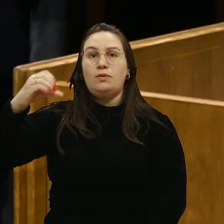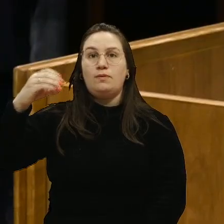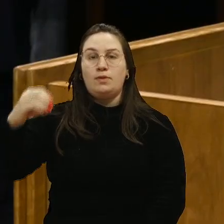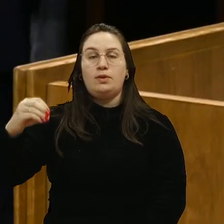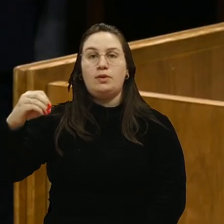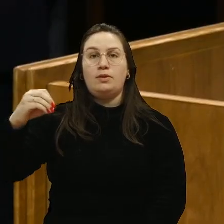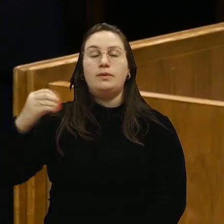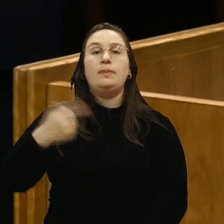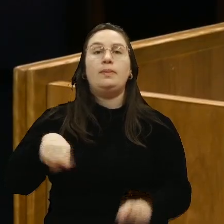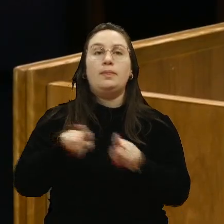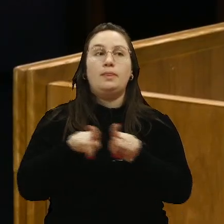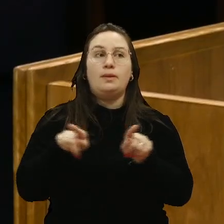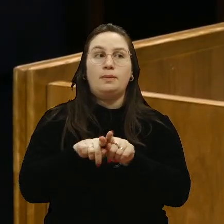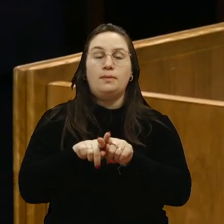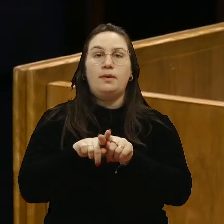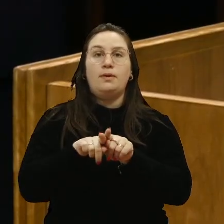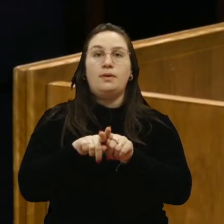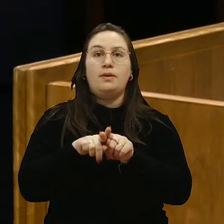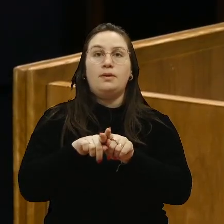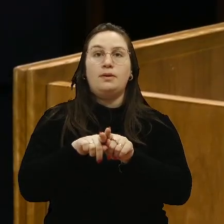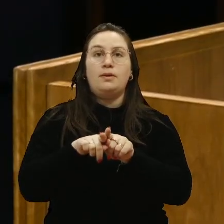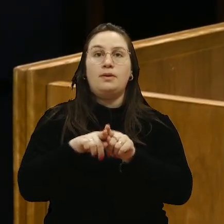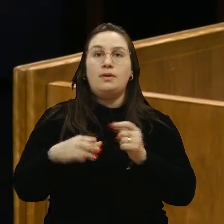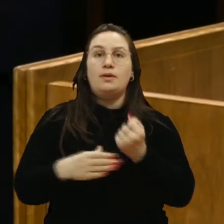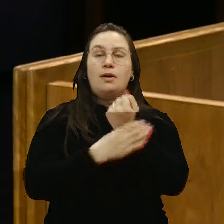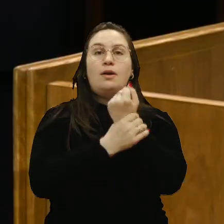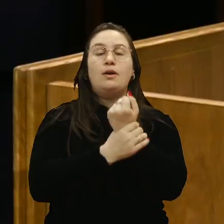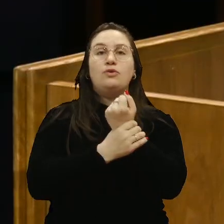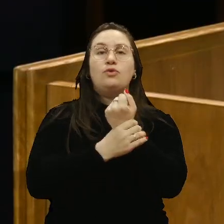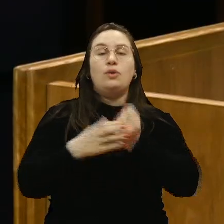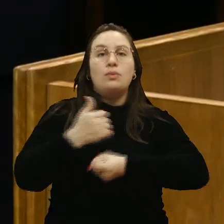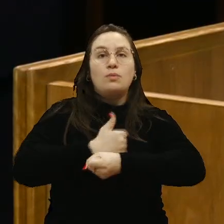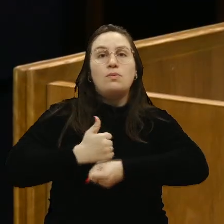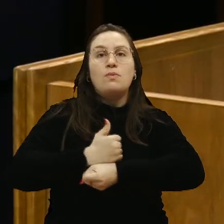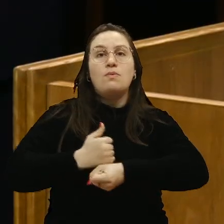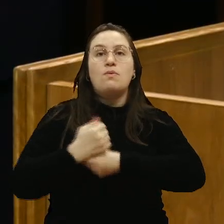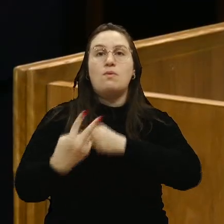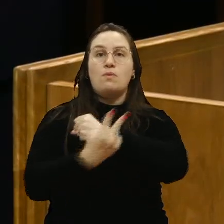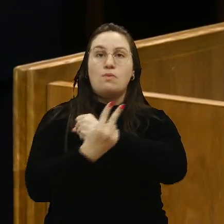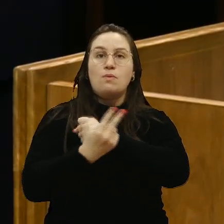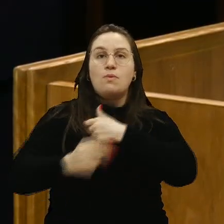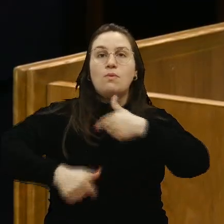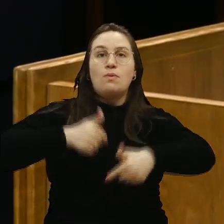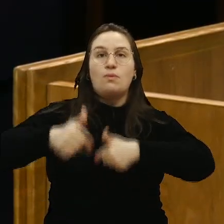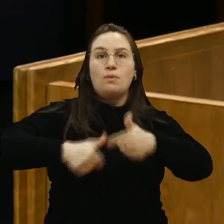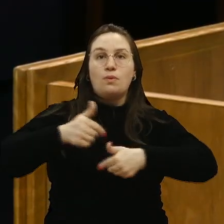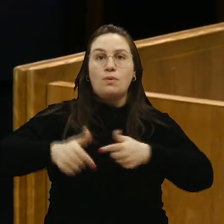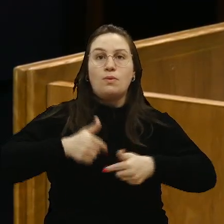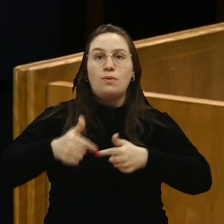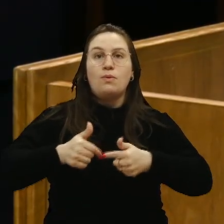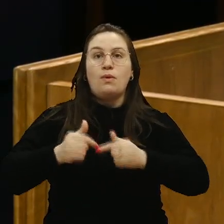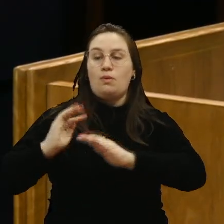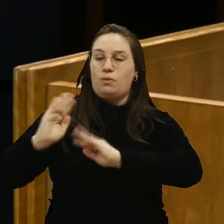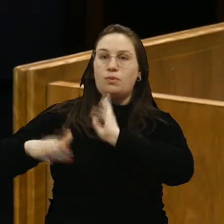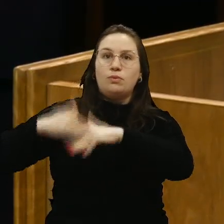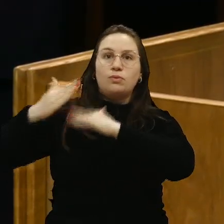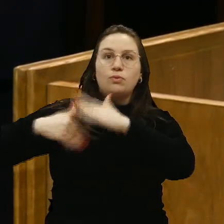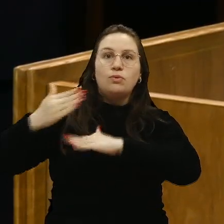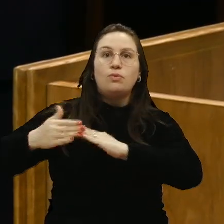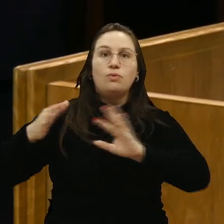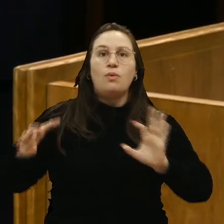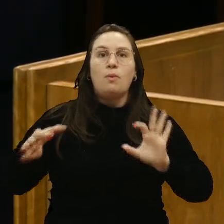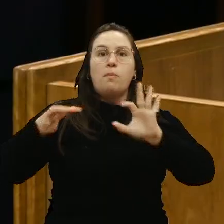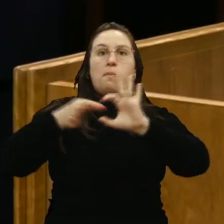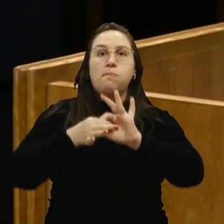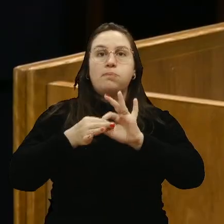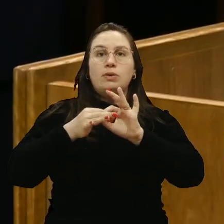1990, também assegura o direito à profissionalização, à proteção do trabalho e ao desenvolvimento integral